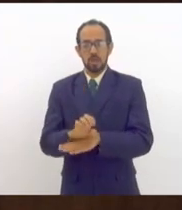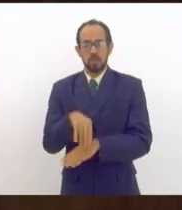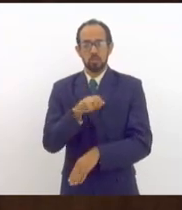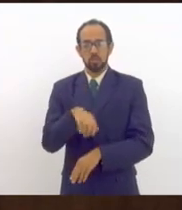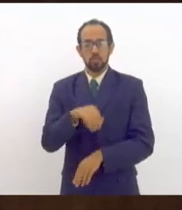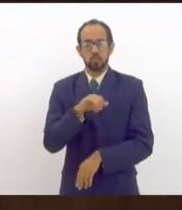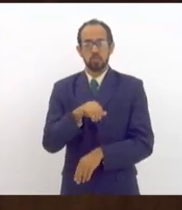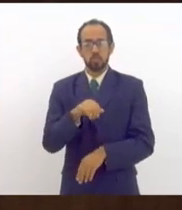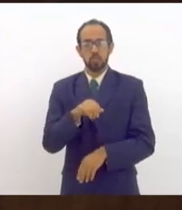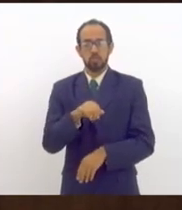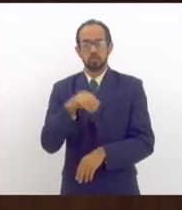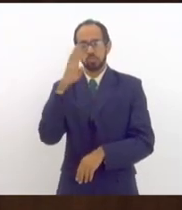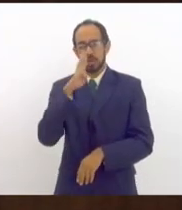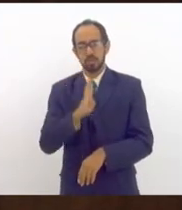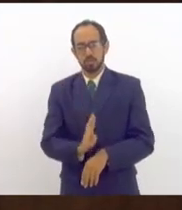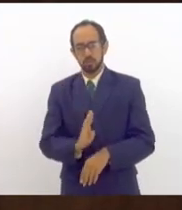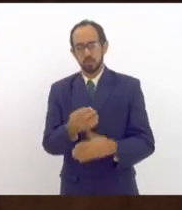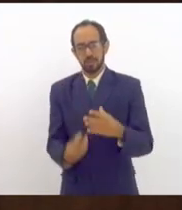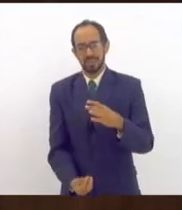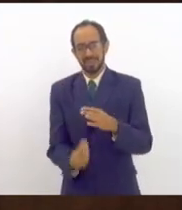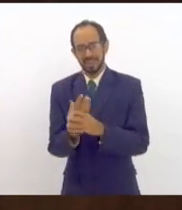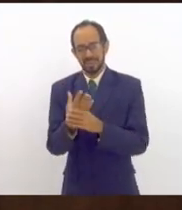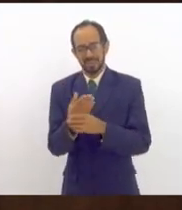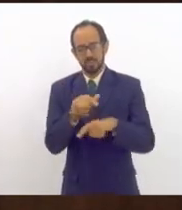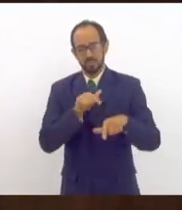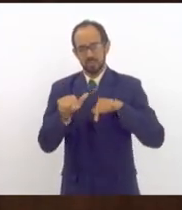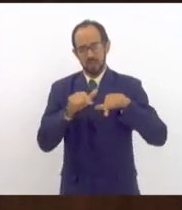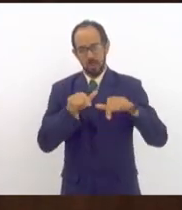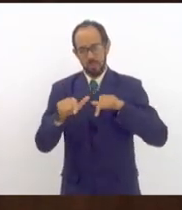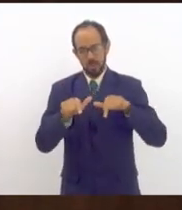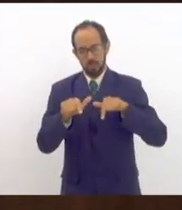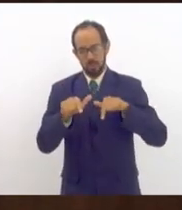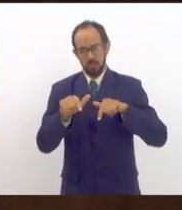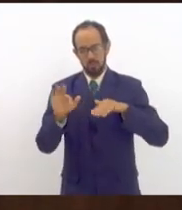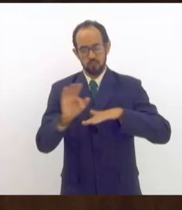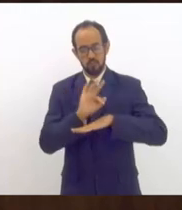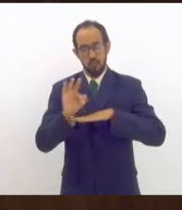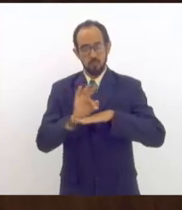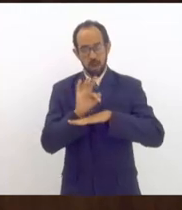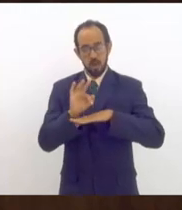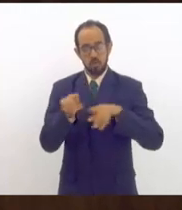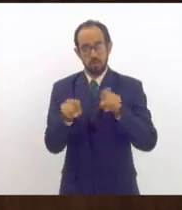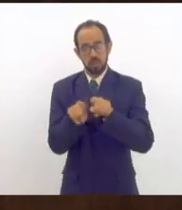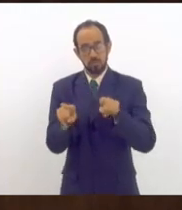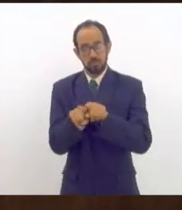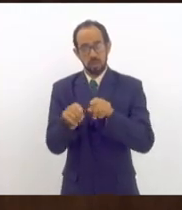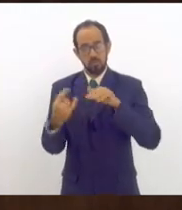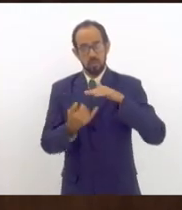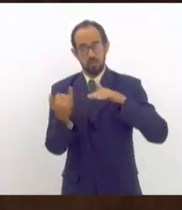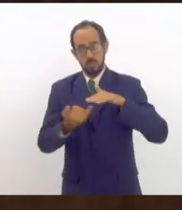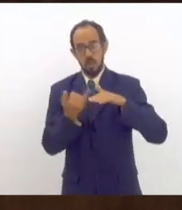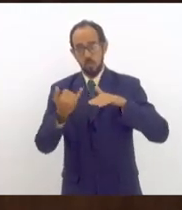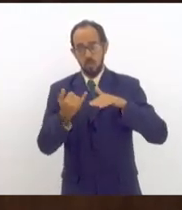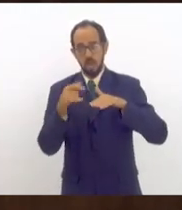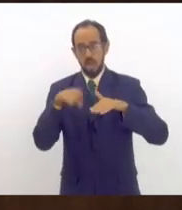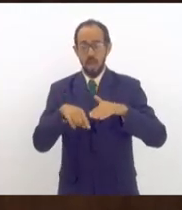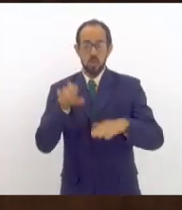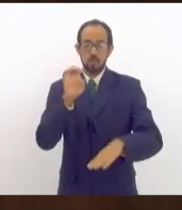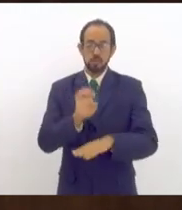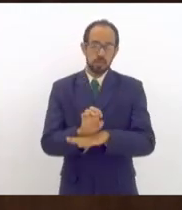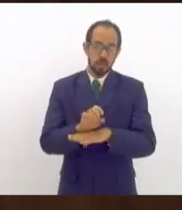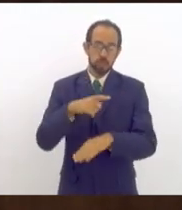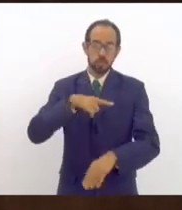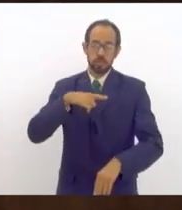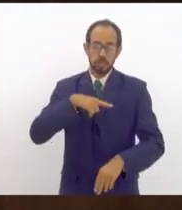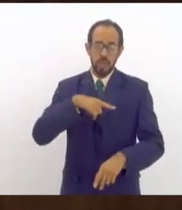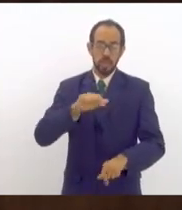em geração de empregos de postos de emprego por mais e informais é um dos estados que tem o maior